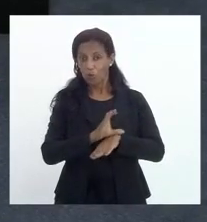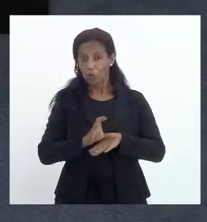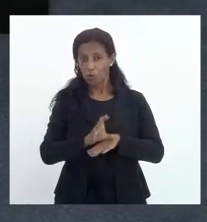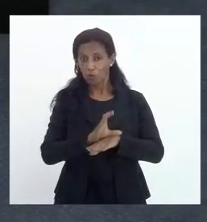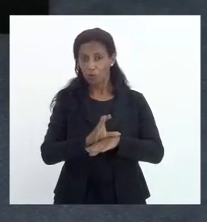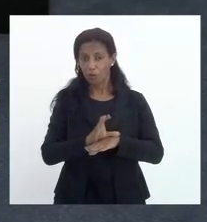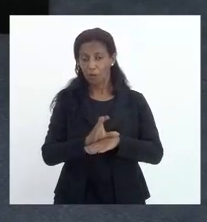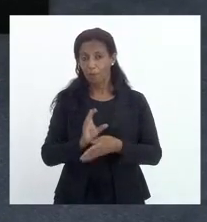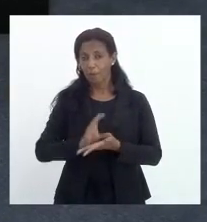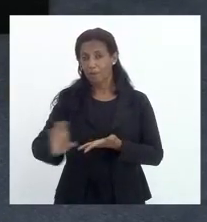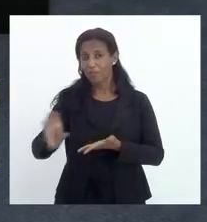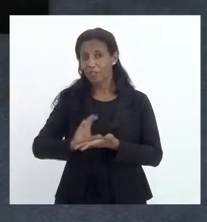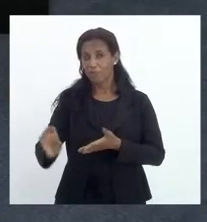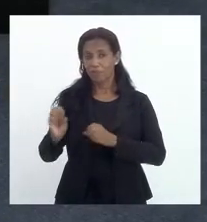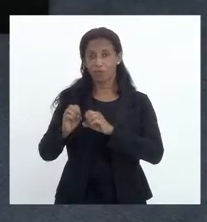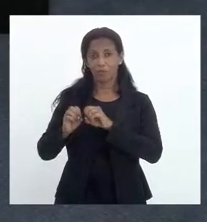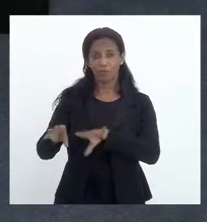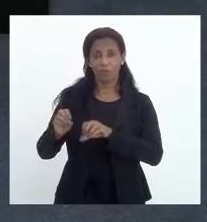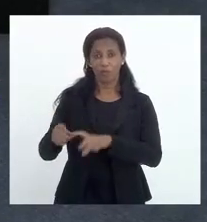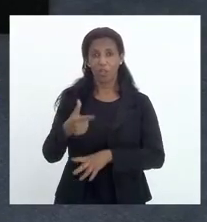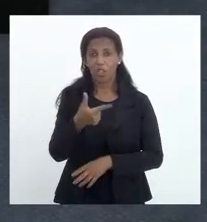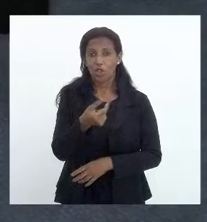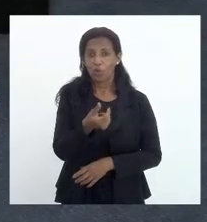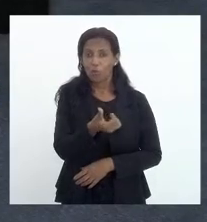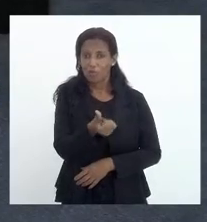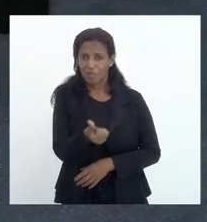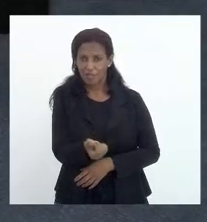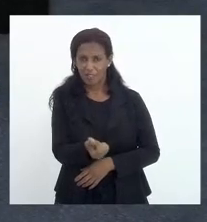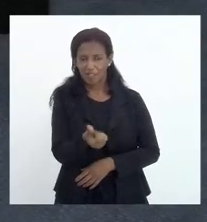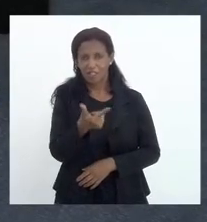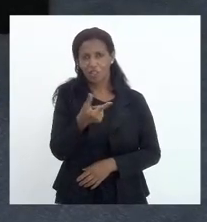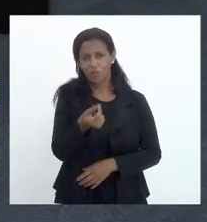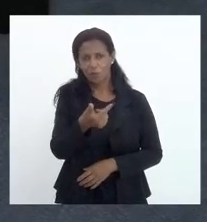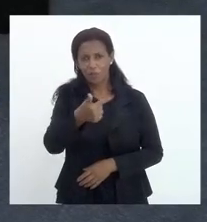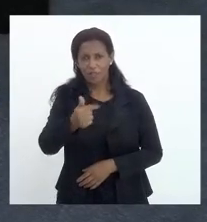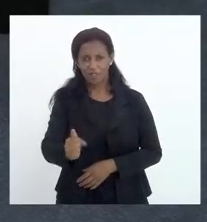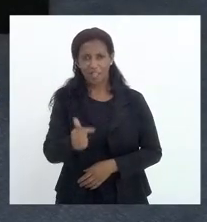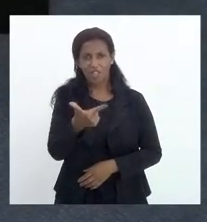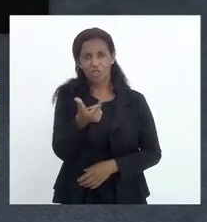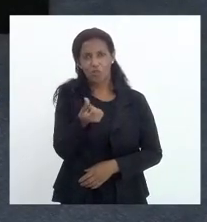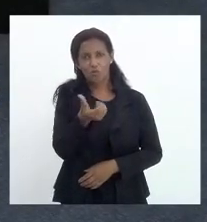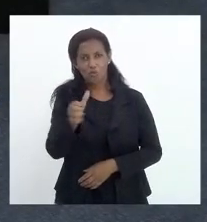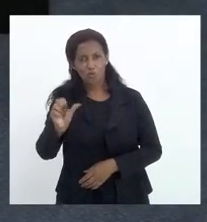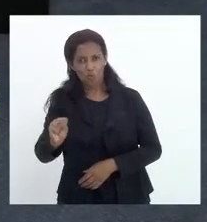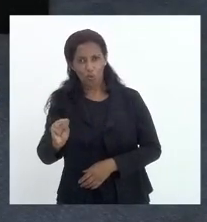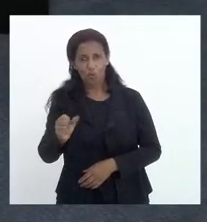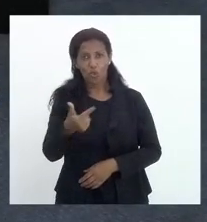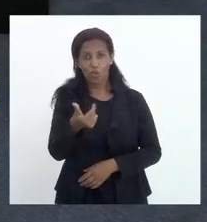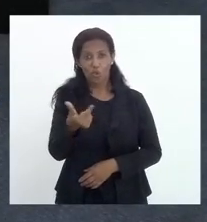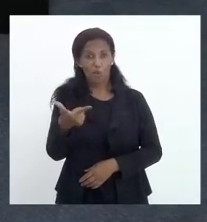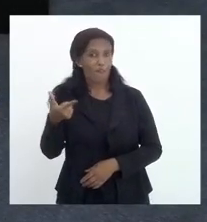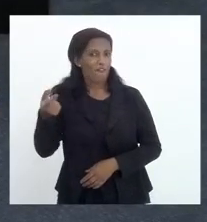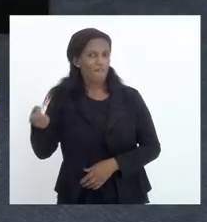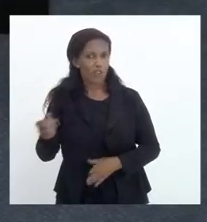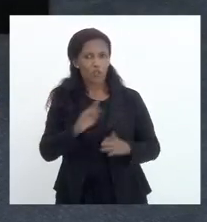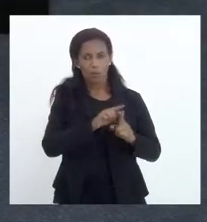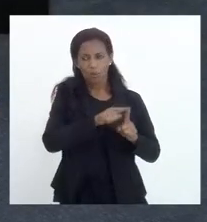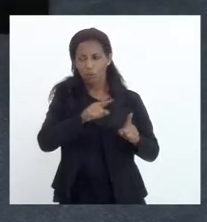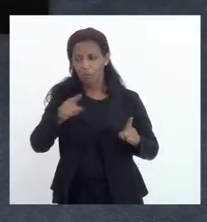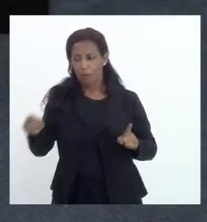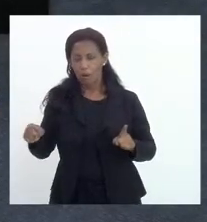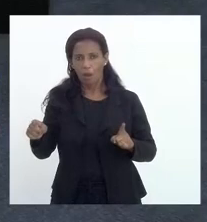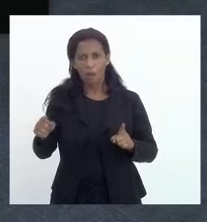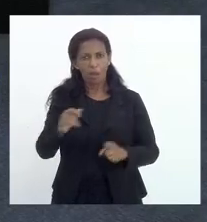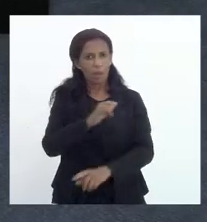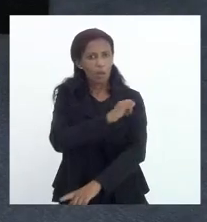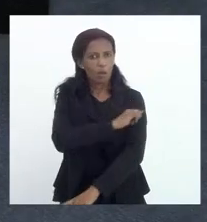para investimento em educação. Em 2016, 2017, 2018 e 2020, o Estado do Rio de Janeiro não